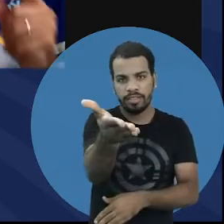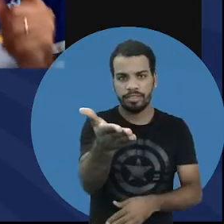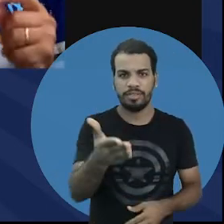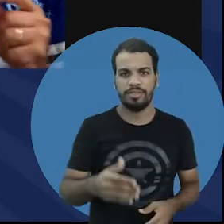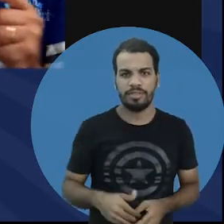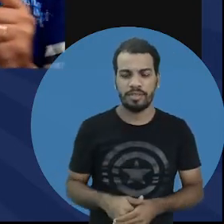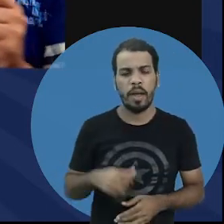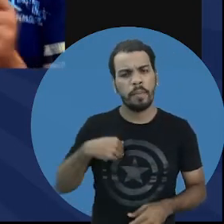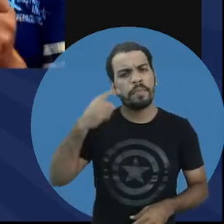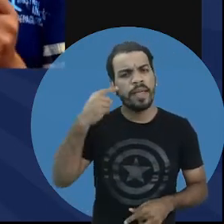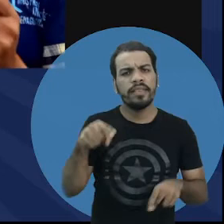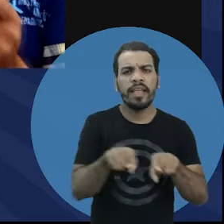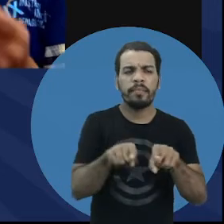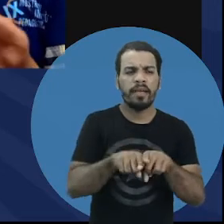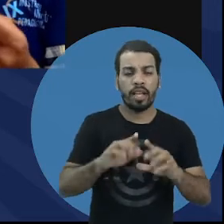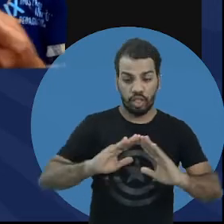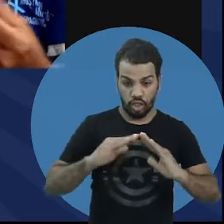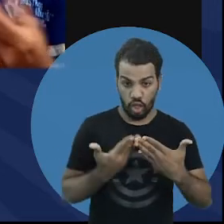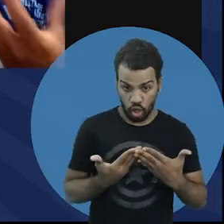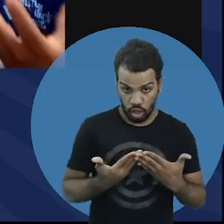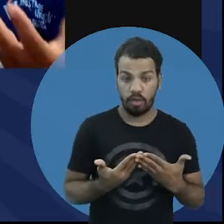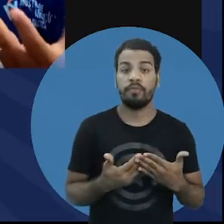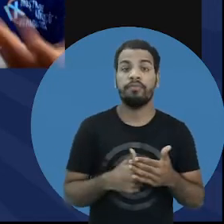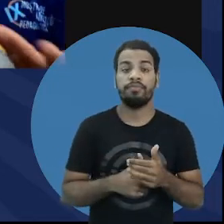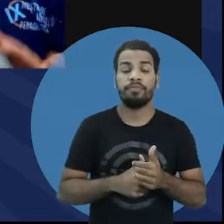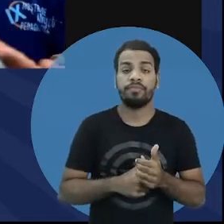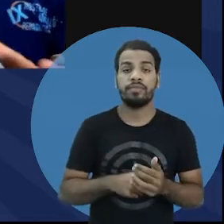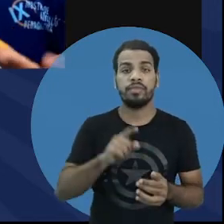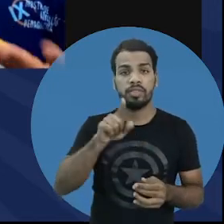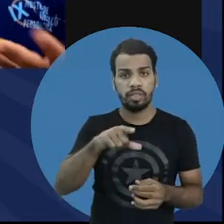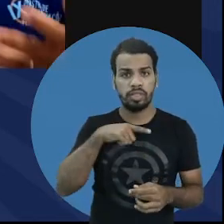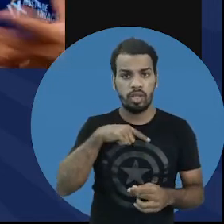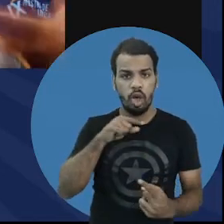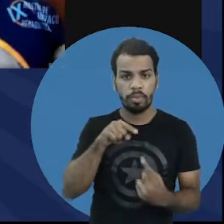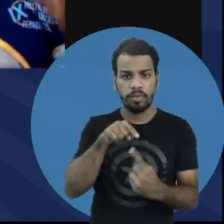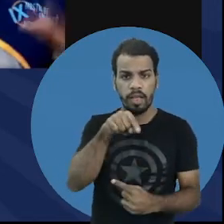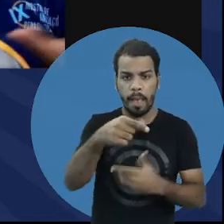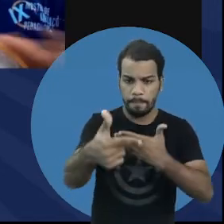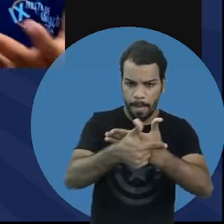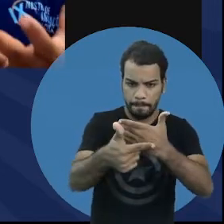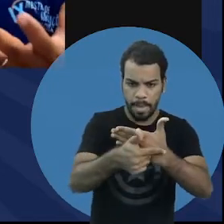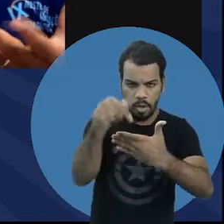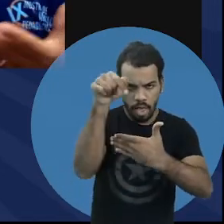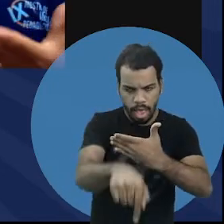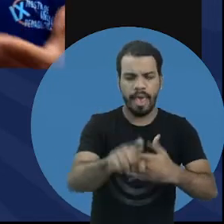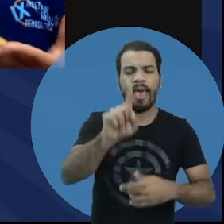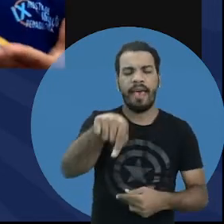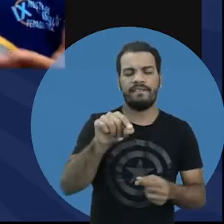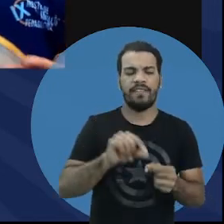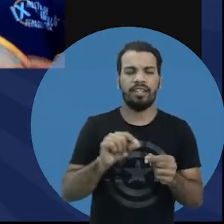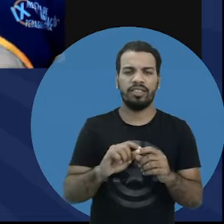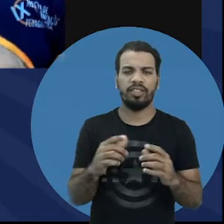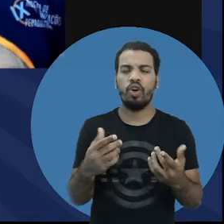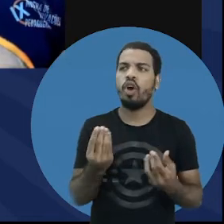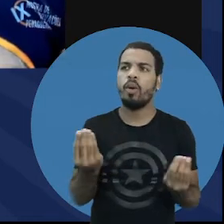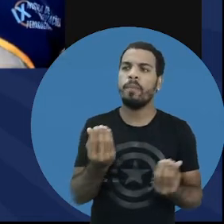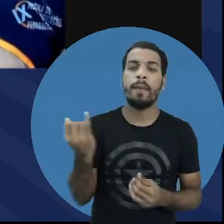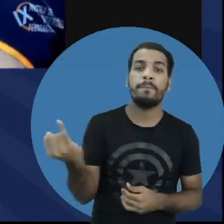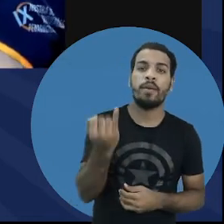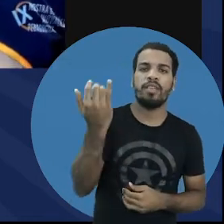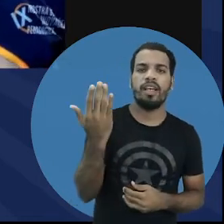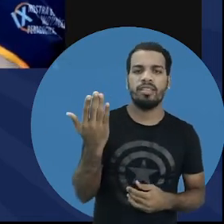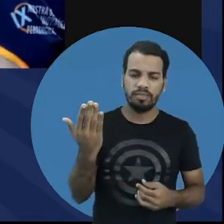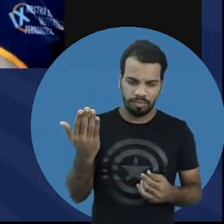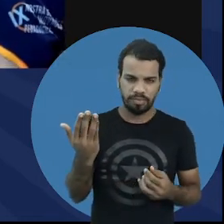penso, justamente, que a escola ela tem essa função, esse papel de como ser, portanto,